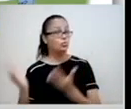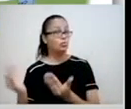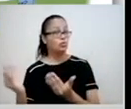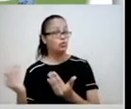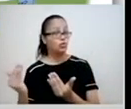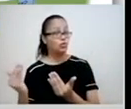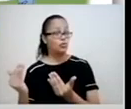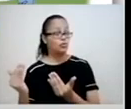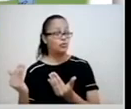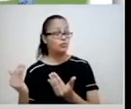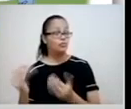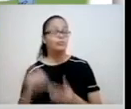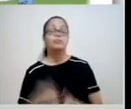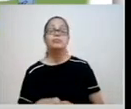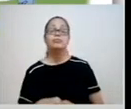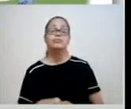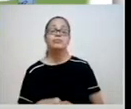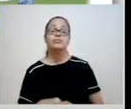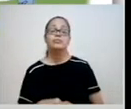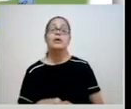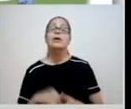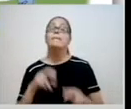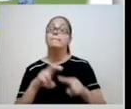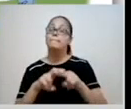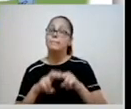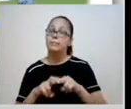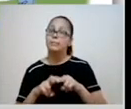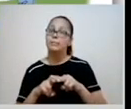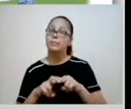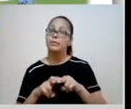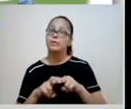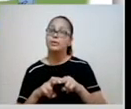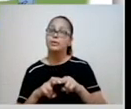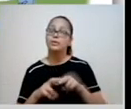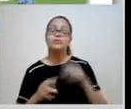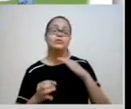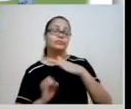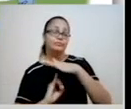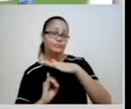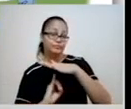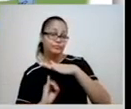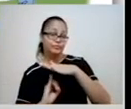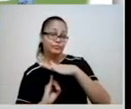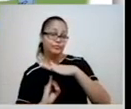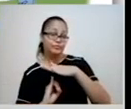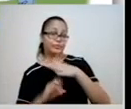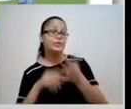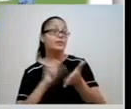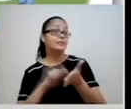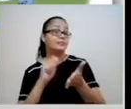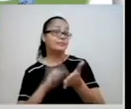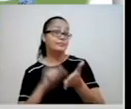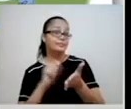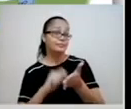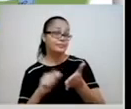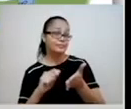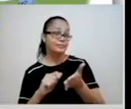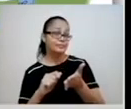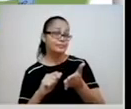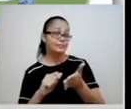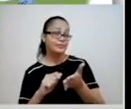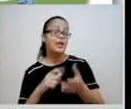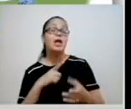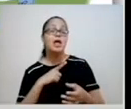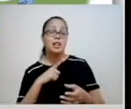para o adolescente, para o pré-adolescente, por isso que ele vai ter uma informalidade bem grande na escrita, vai ter muitas marcas da oralidade, da